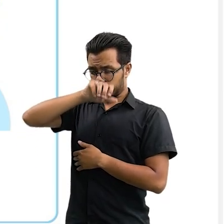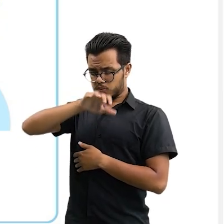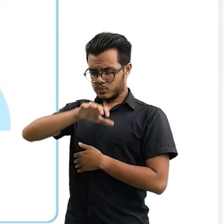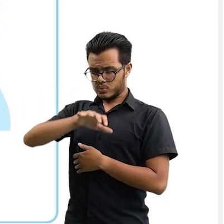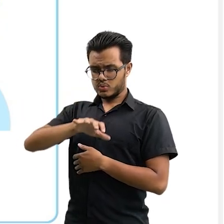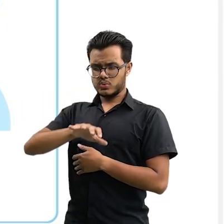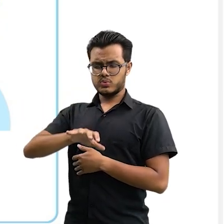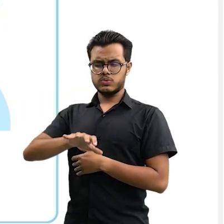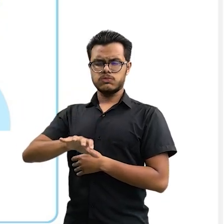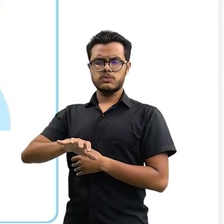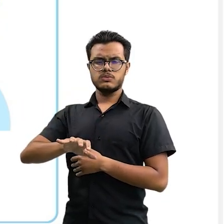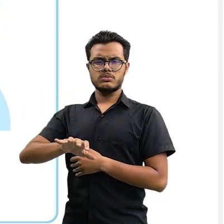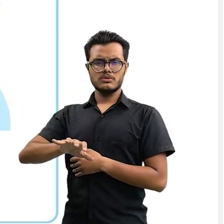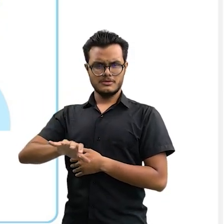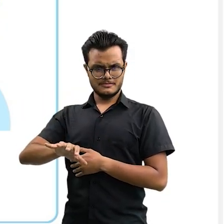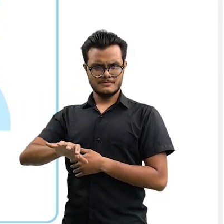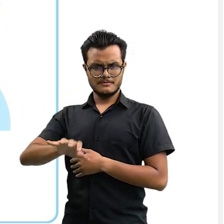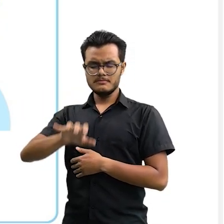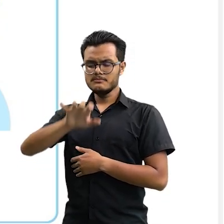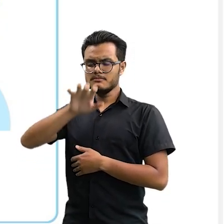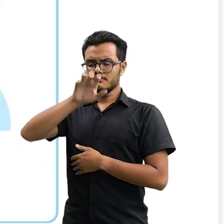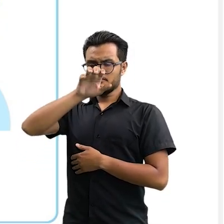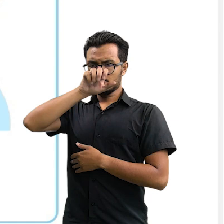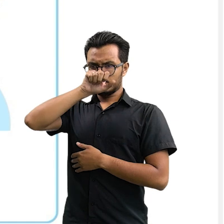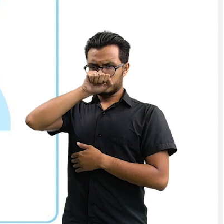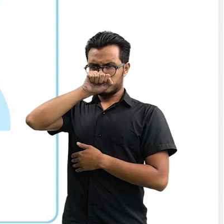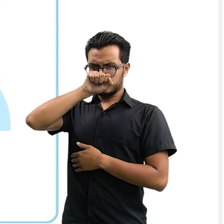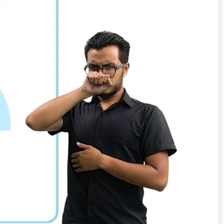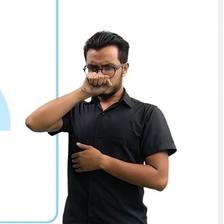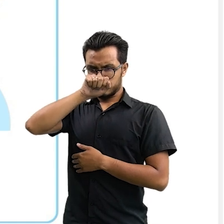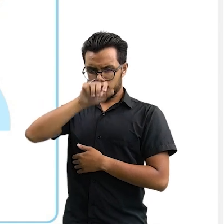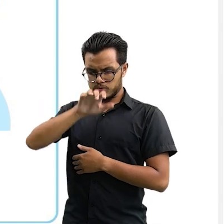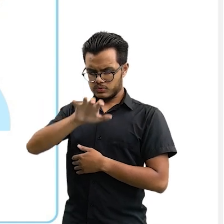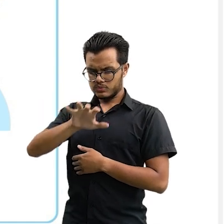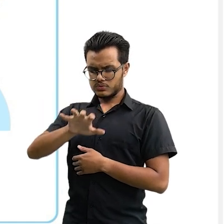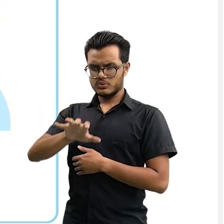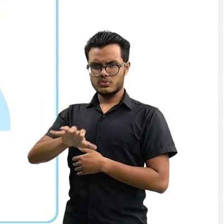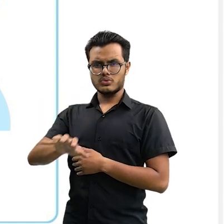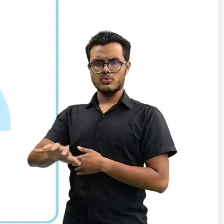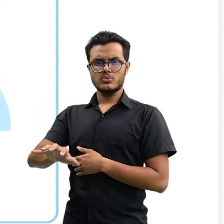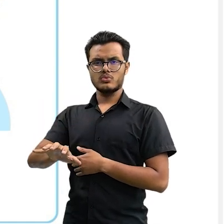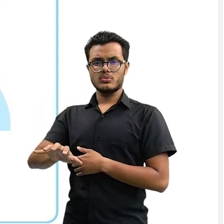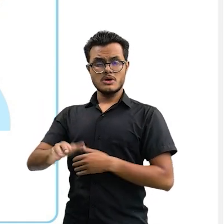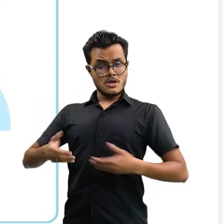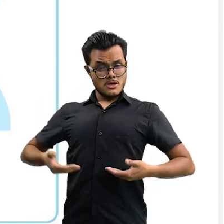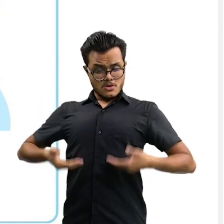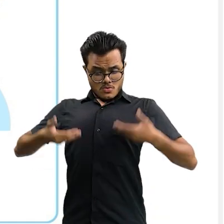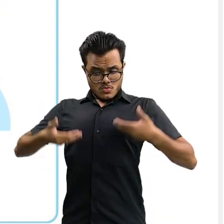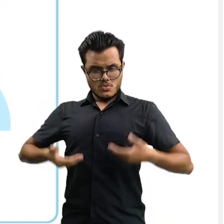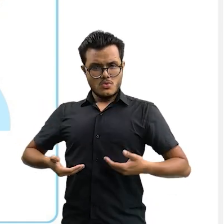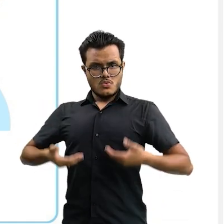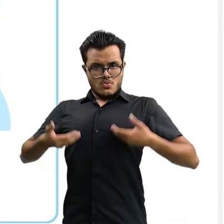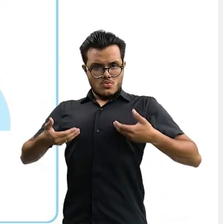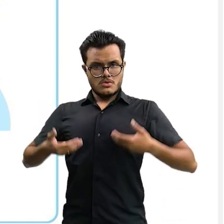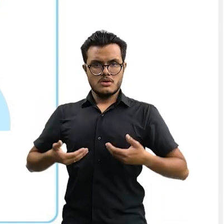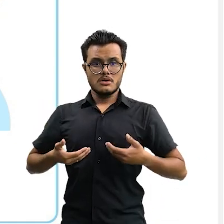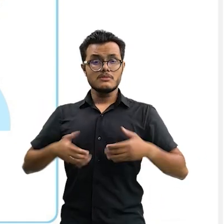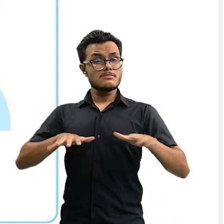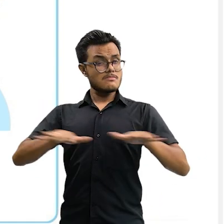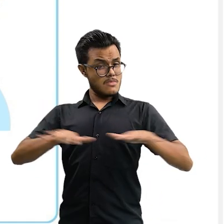Expirar, relaxa, relaxa. Inspirar, contrai músculo